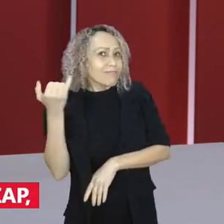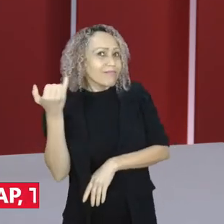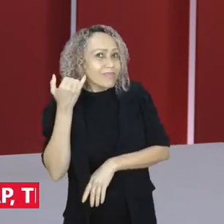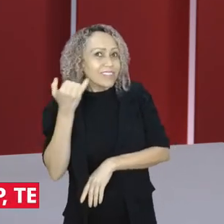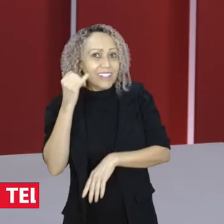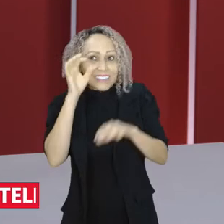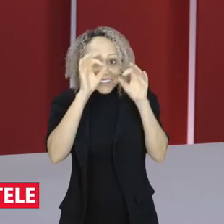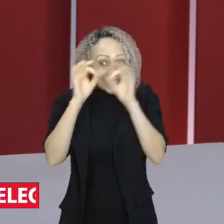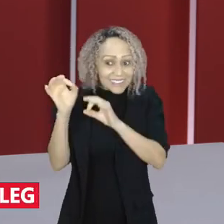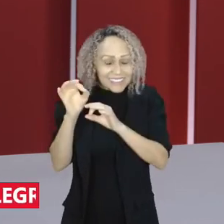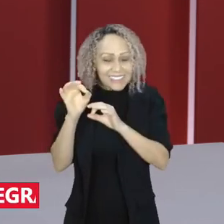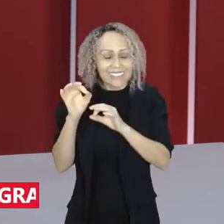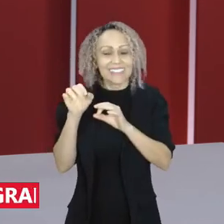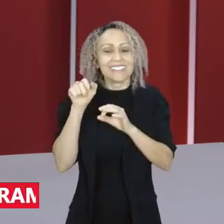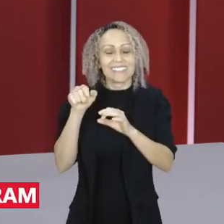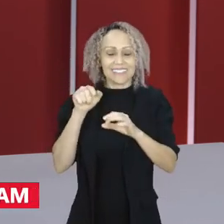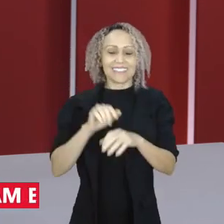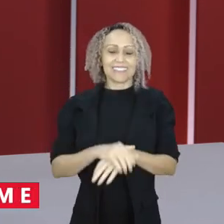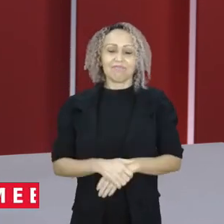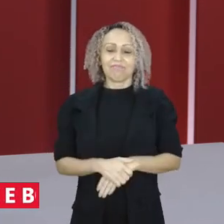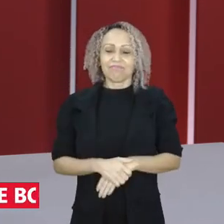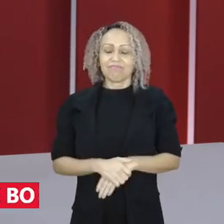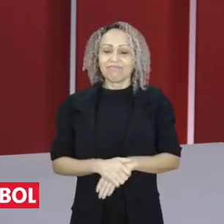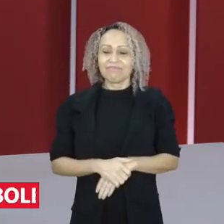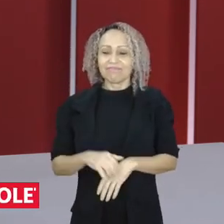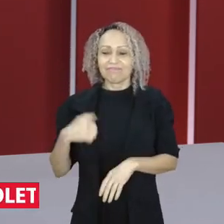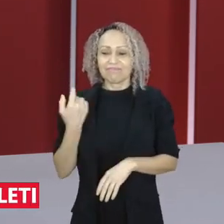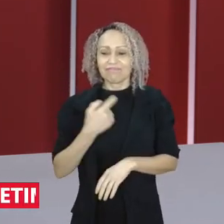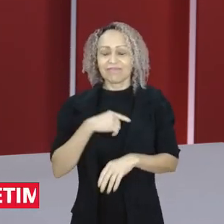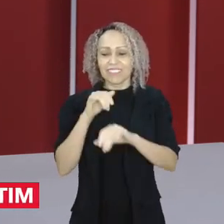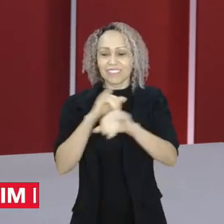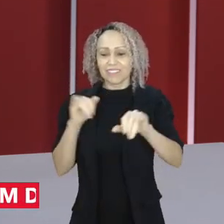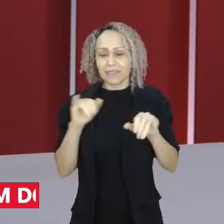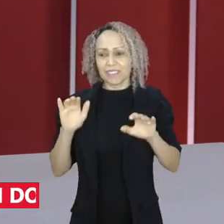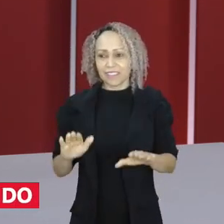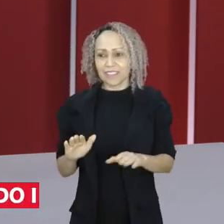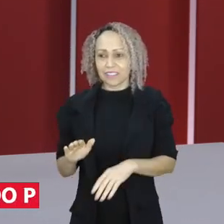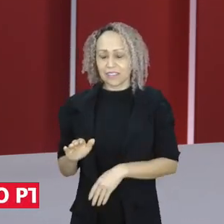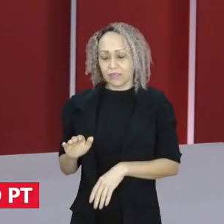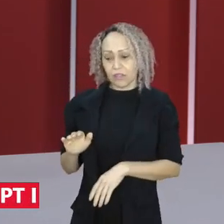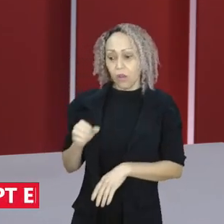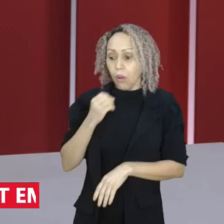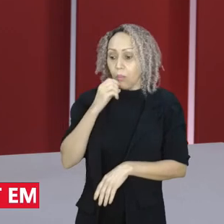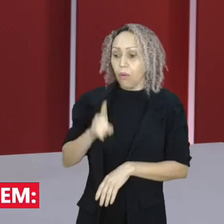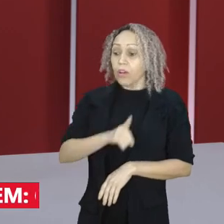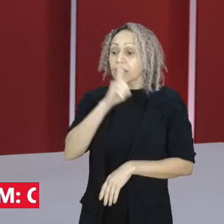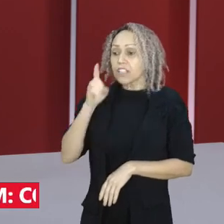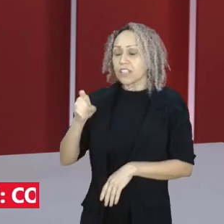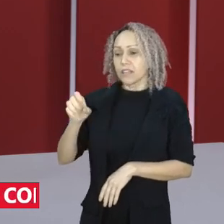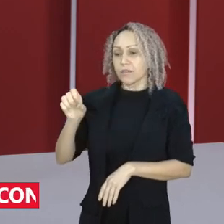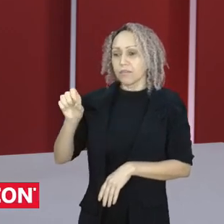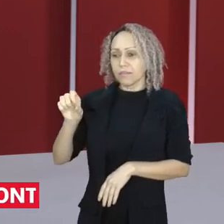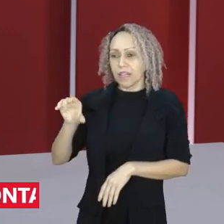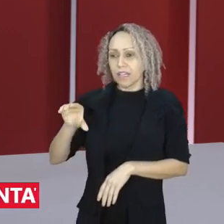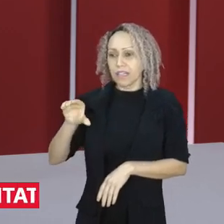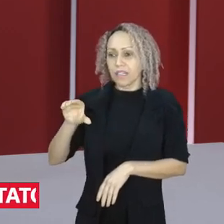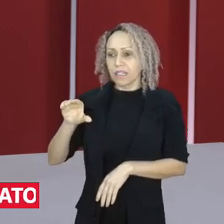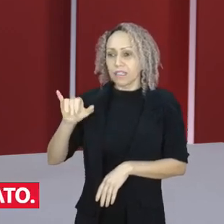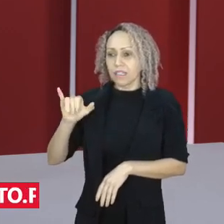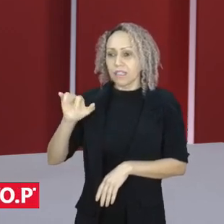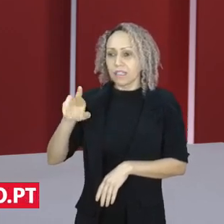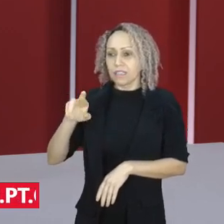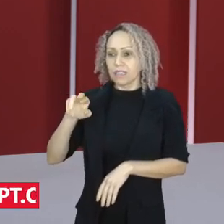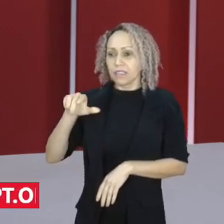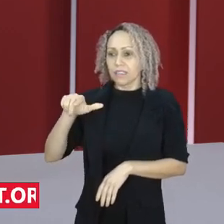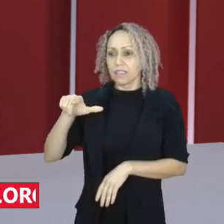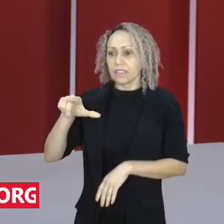aqui do partido dos trabalhadores um dia também para Sirley Sirley não sei Xavier bom dia para você também